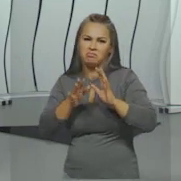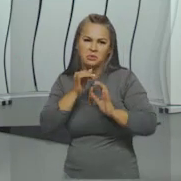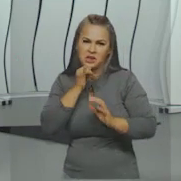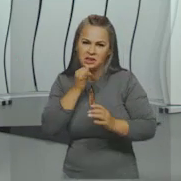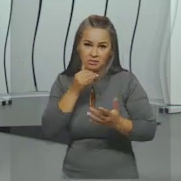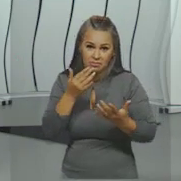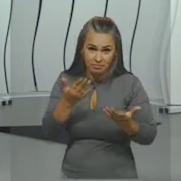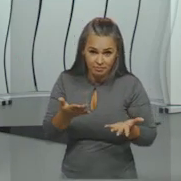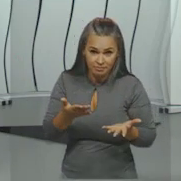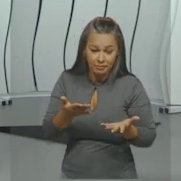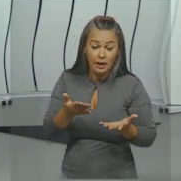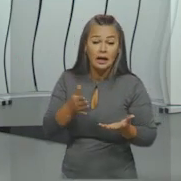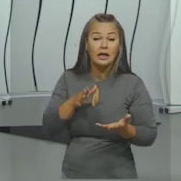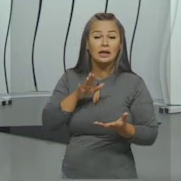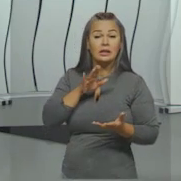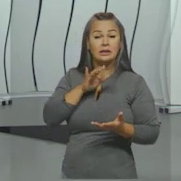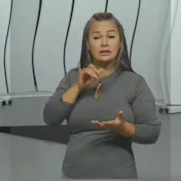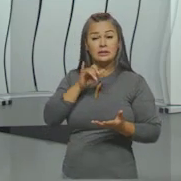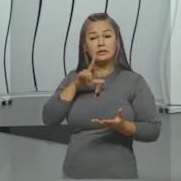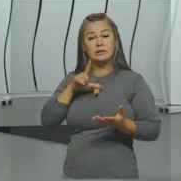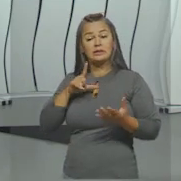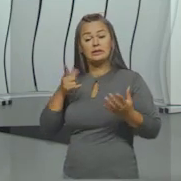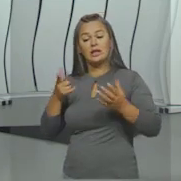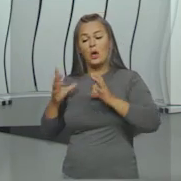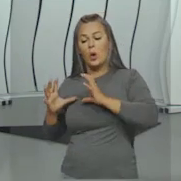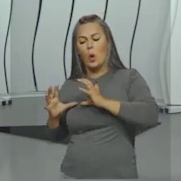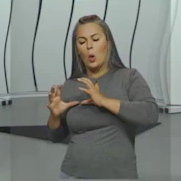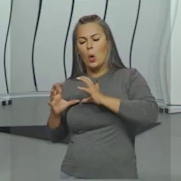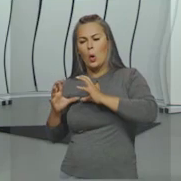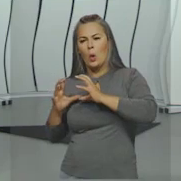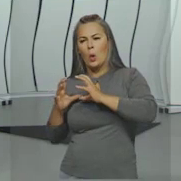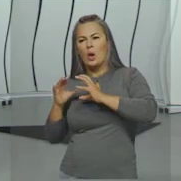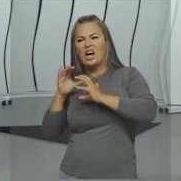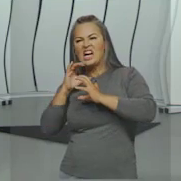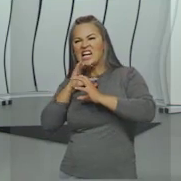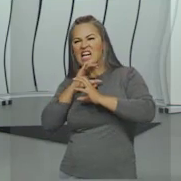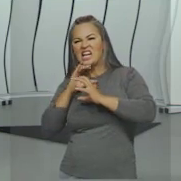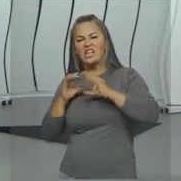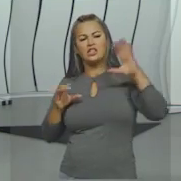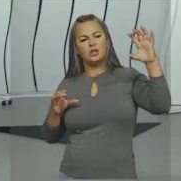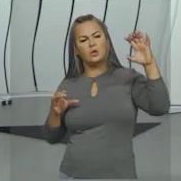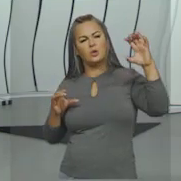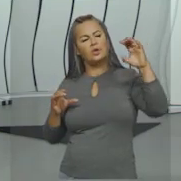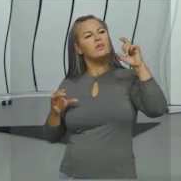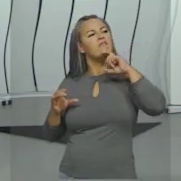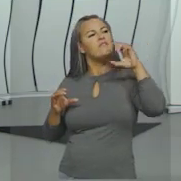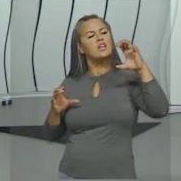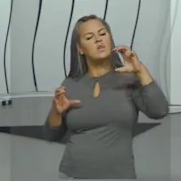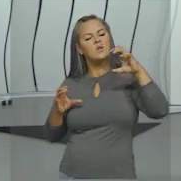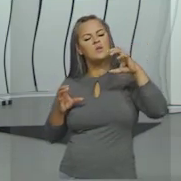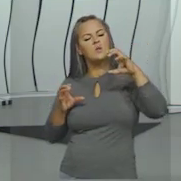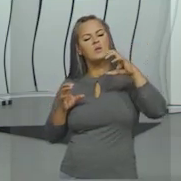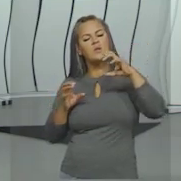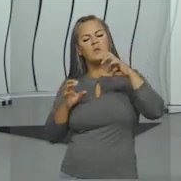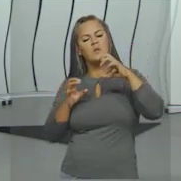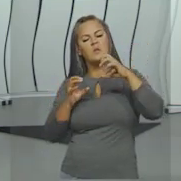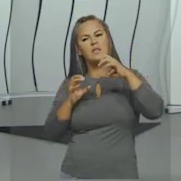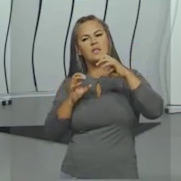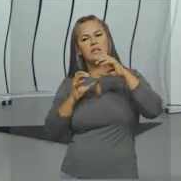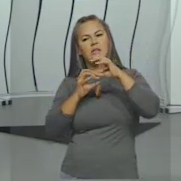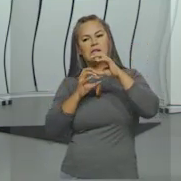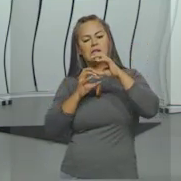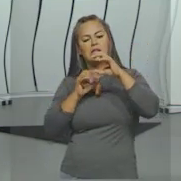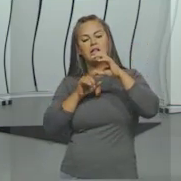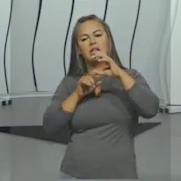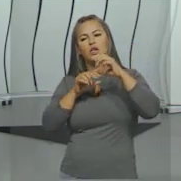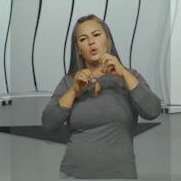essas massas de ar, quando se encontram, elas provocam chuva. Então, é um dado importante também para se prever a possibilidade de chuva, se o